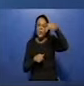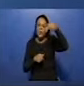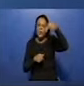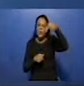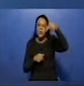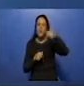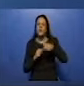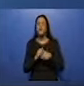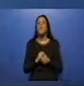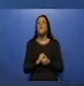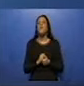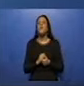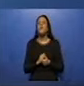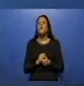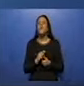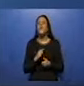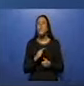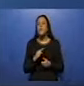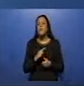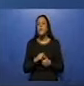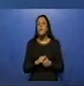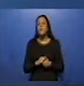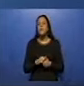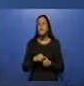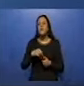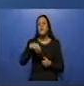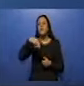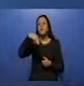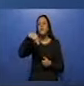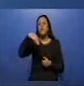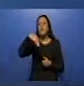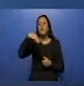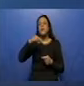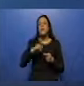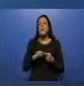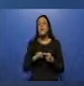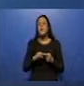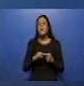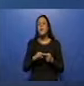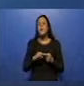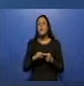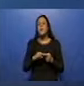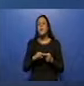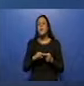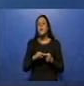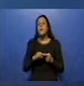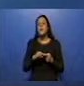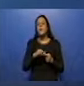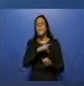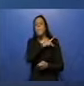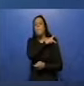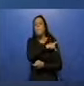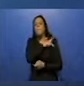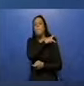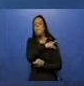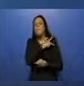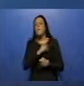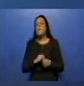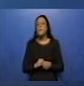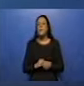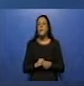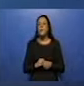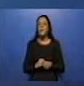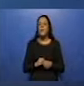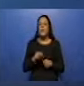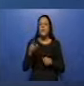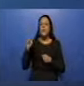e do estado do Maranhão. Então, nós vimos que a produção de caprinos fica nessa região